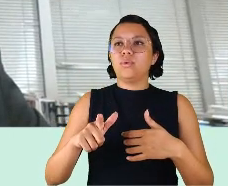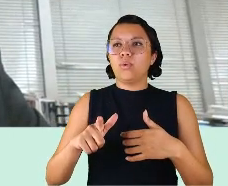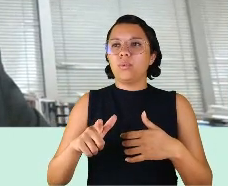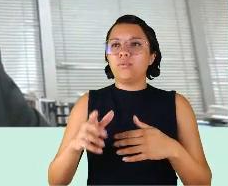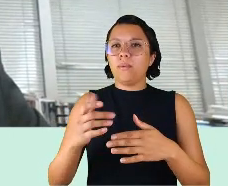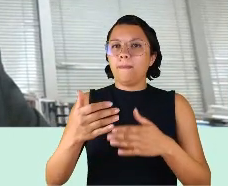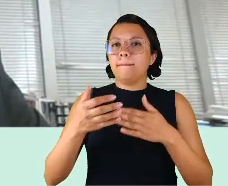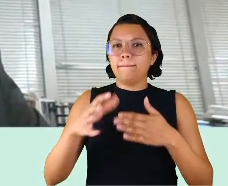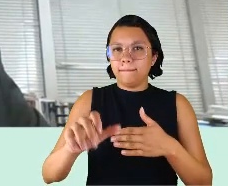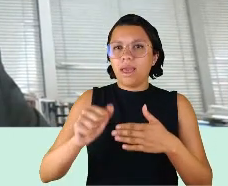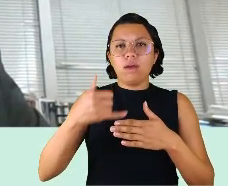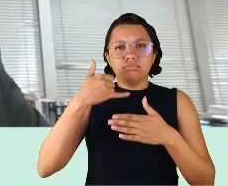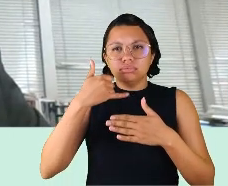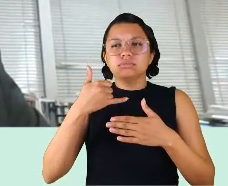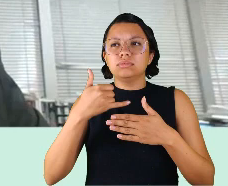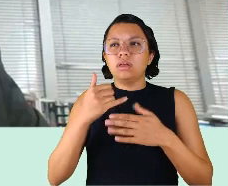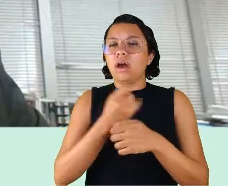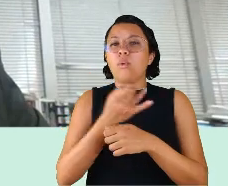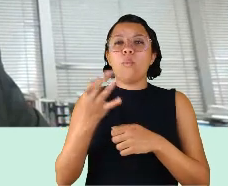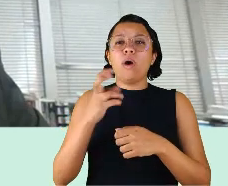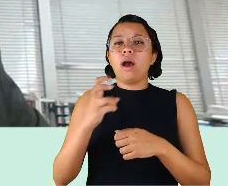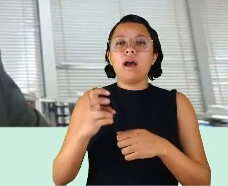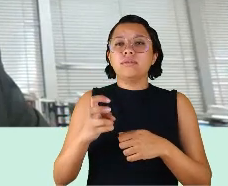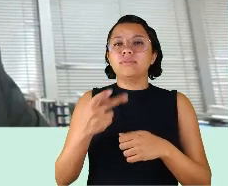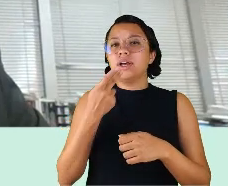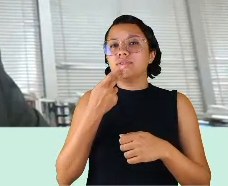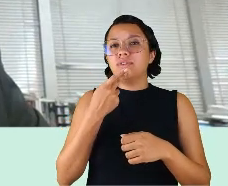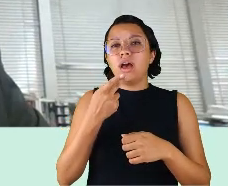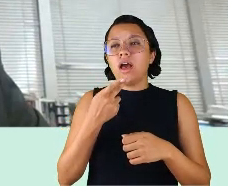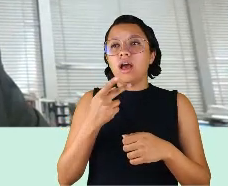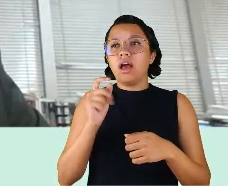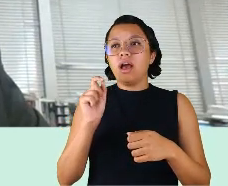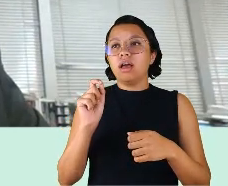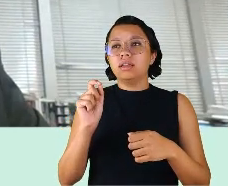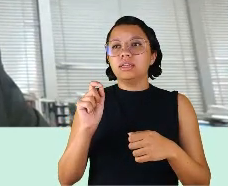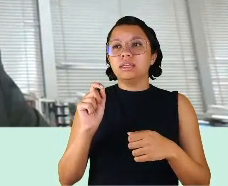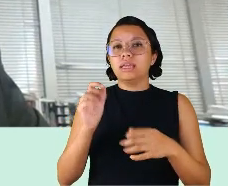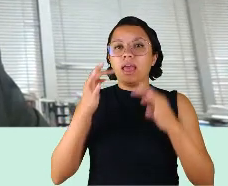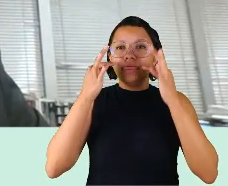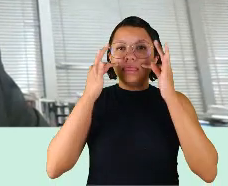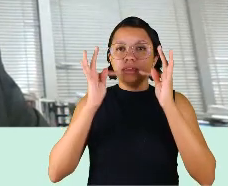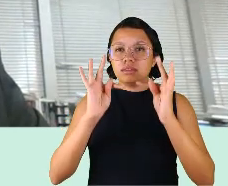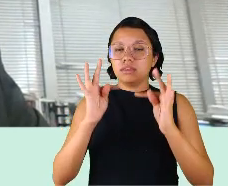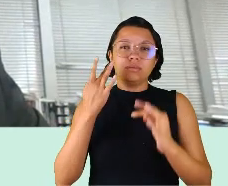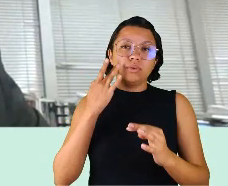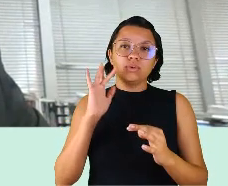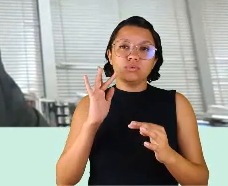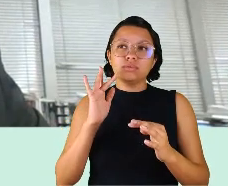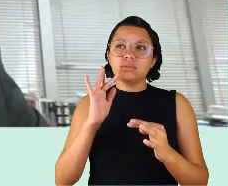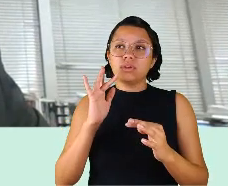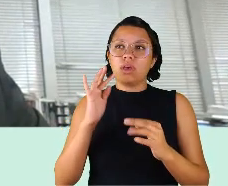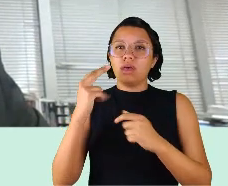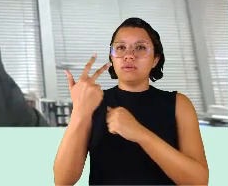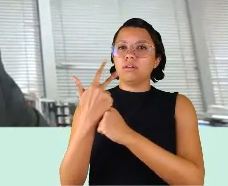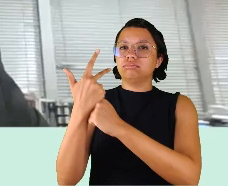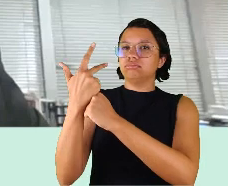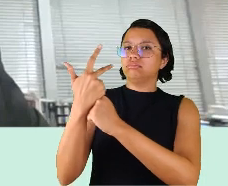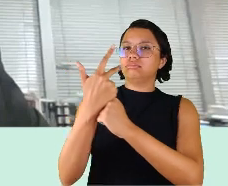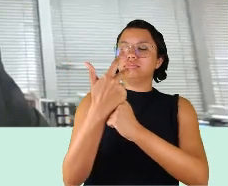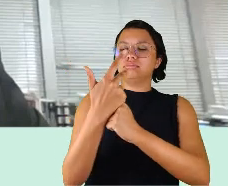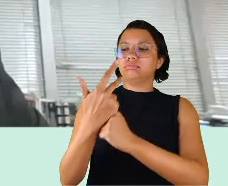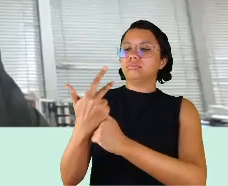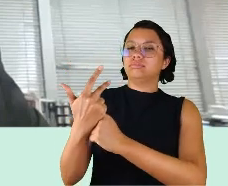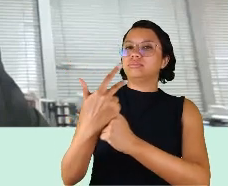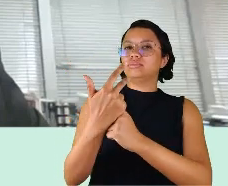seu celular. Quantas vezes, né, relatam que a testemunha não sabe, ela posiciona o celular